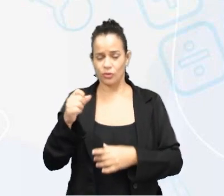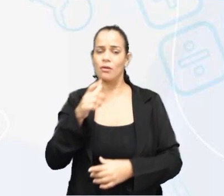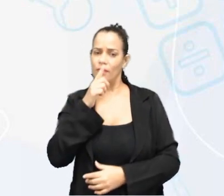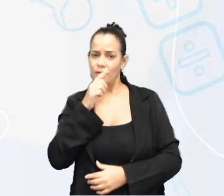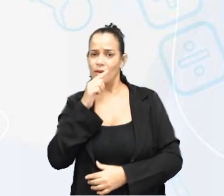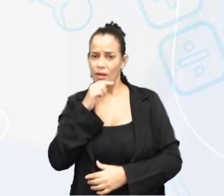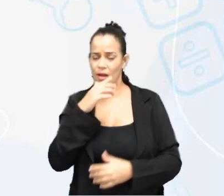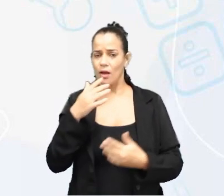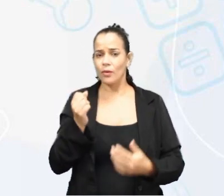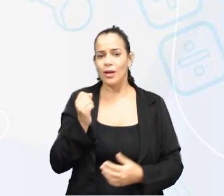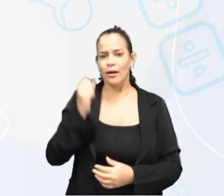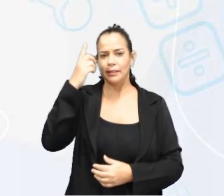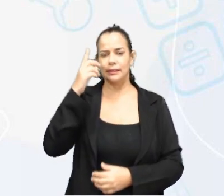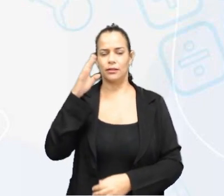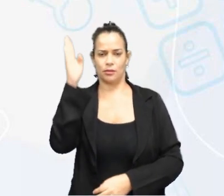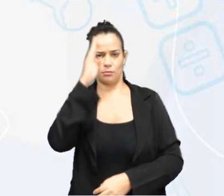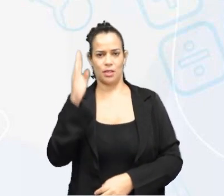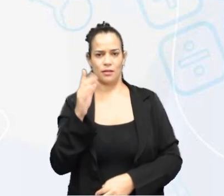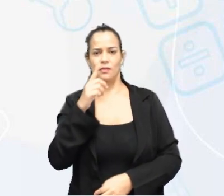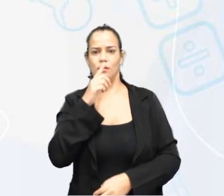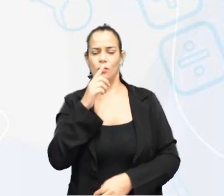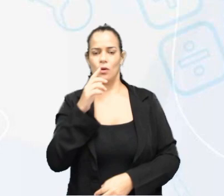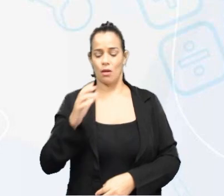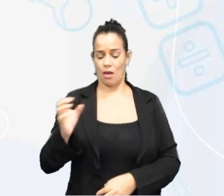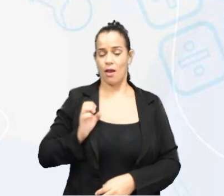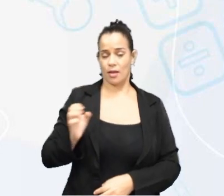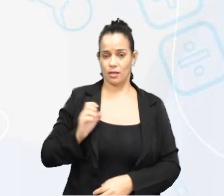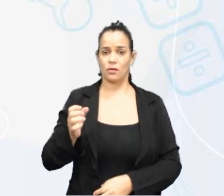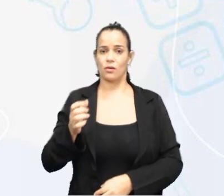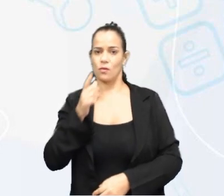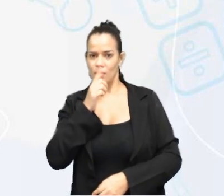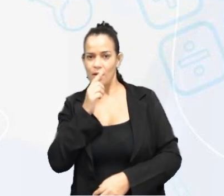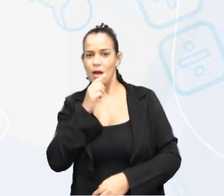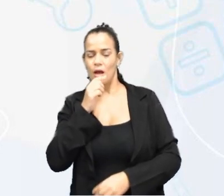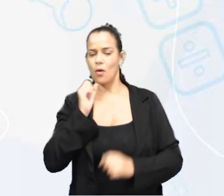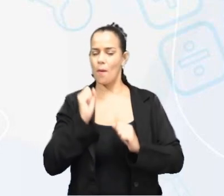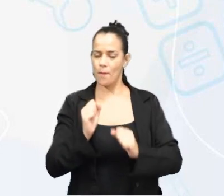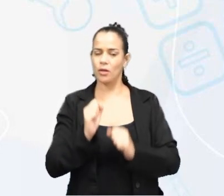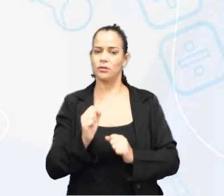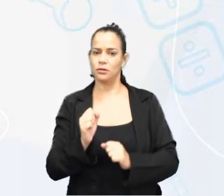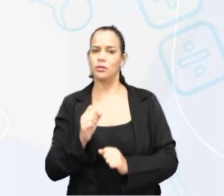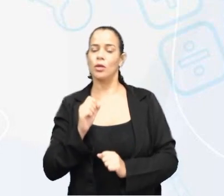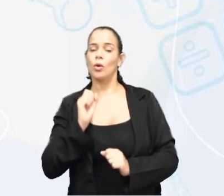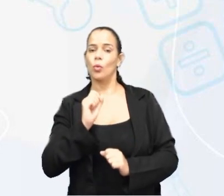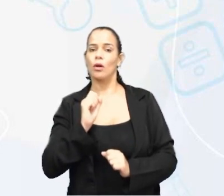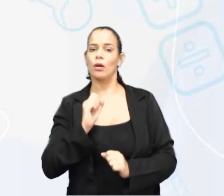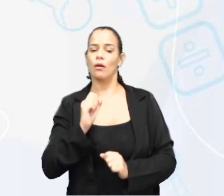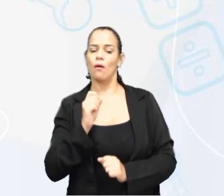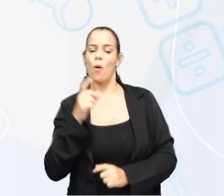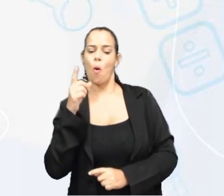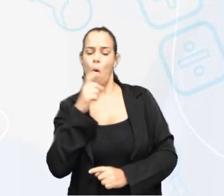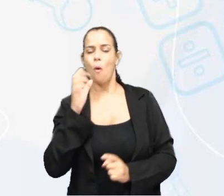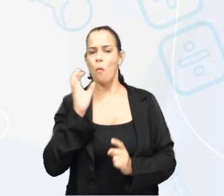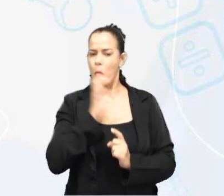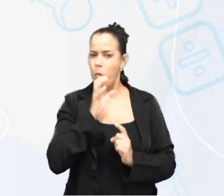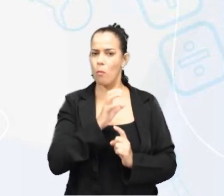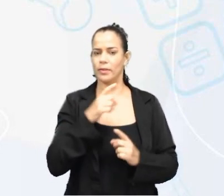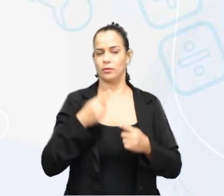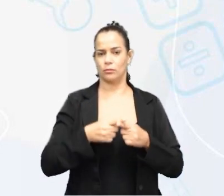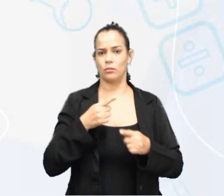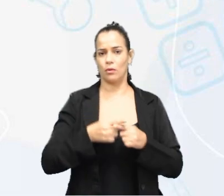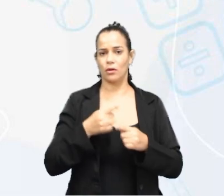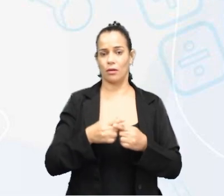é rico em água pode ser apenas um mito. Primeiro porque a nossa água está